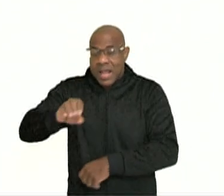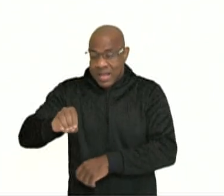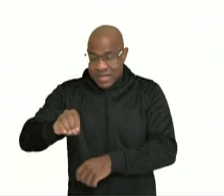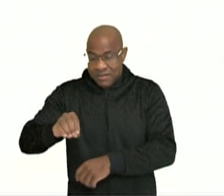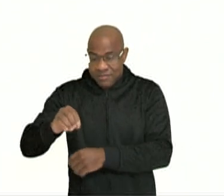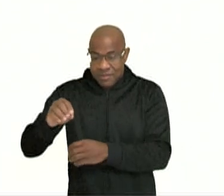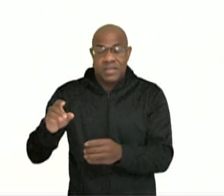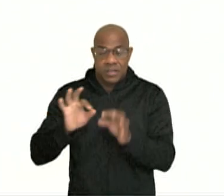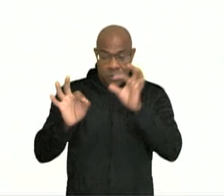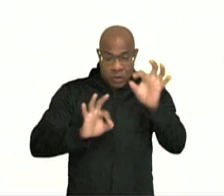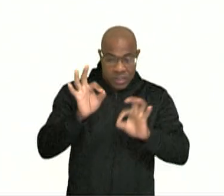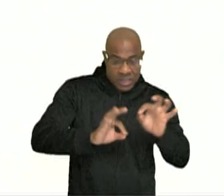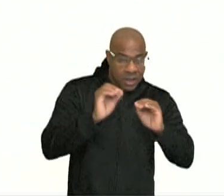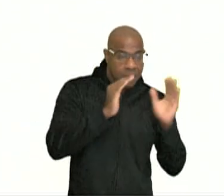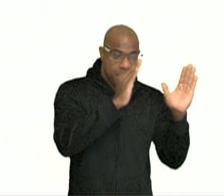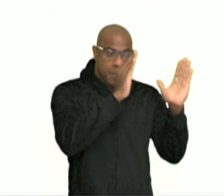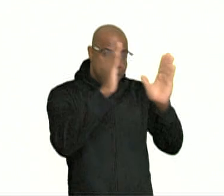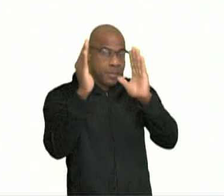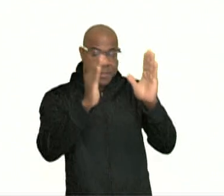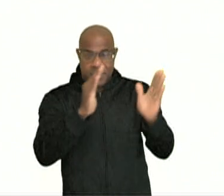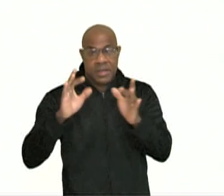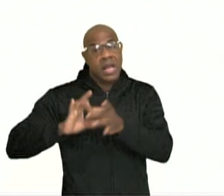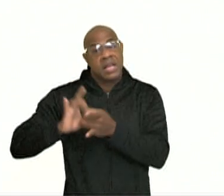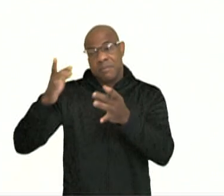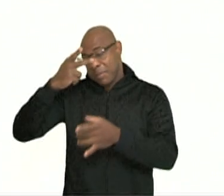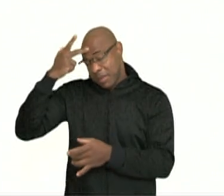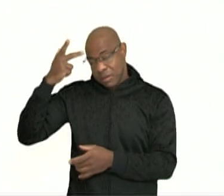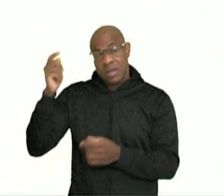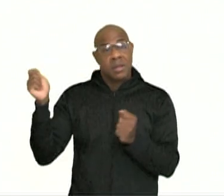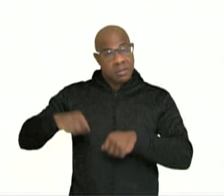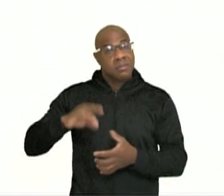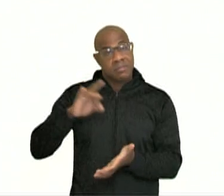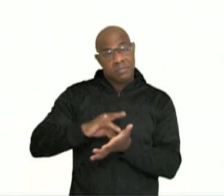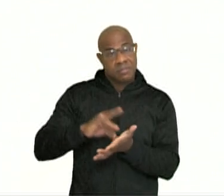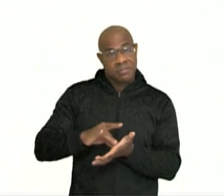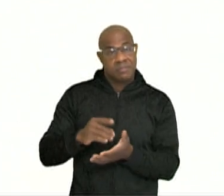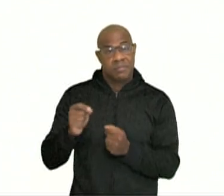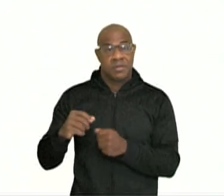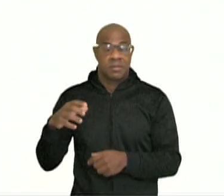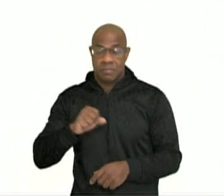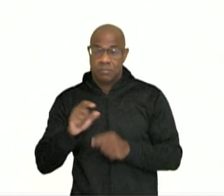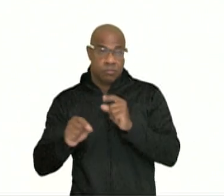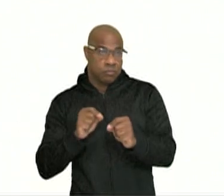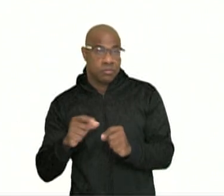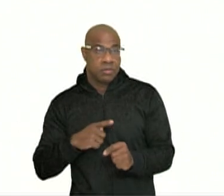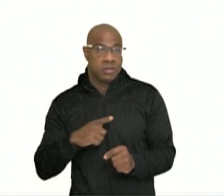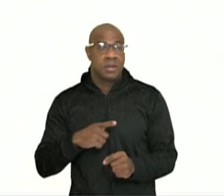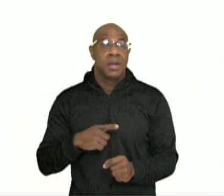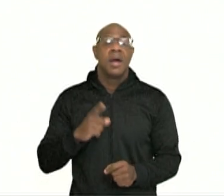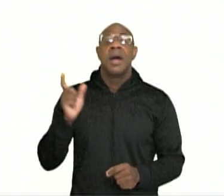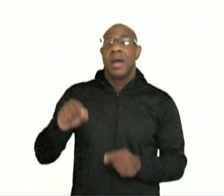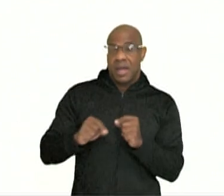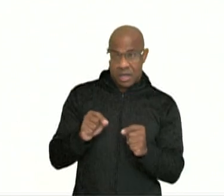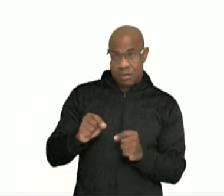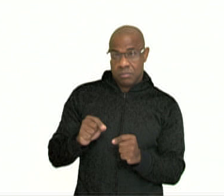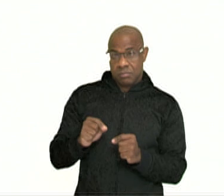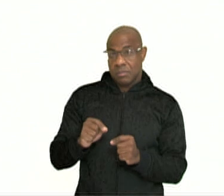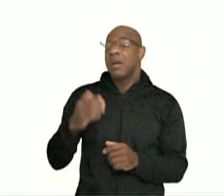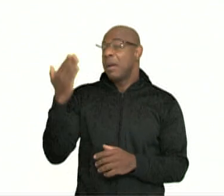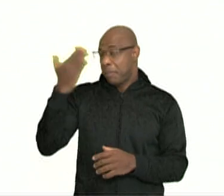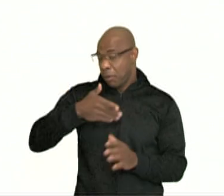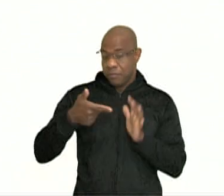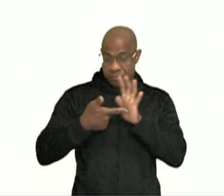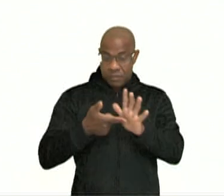uma biblioteca comunitária realmente foi de Serrat. Portanto, é uma constatação. Então, tudo